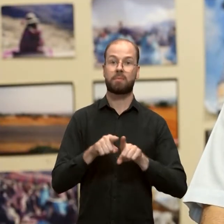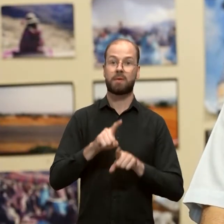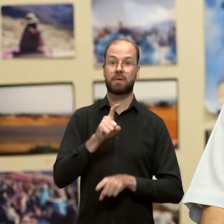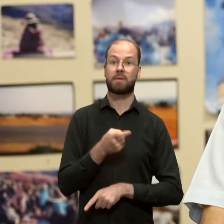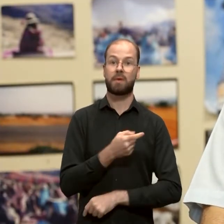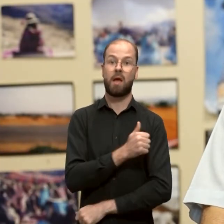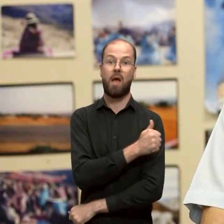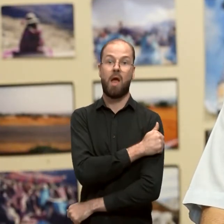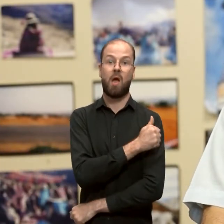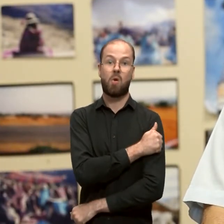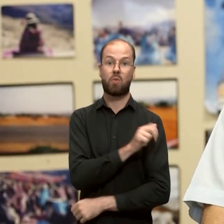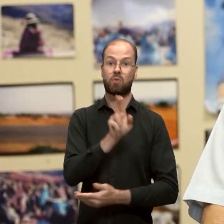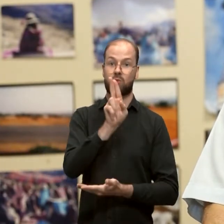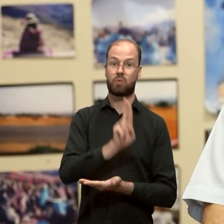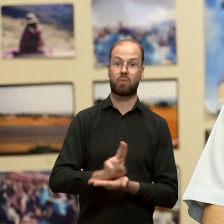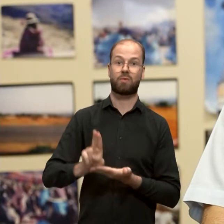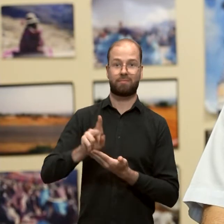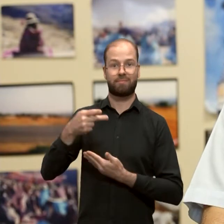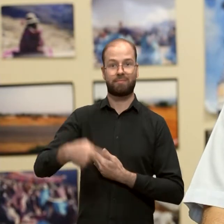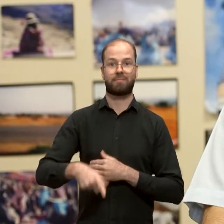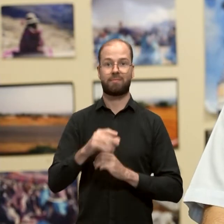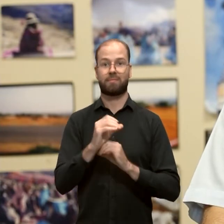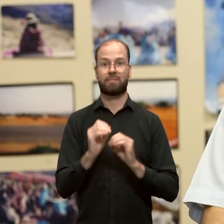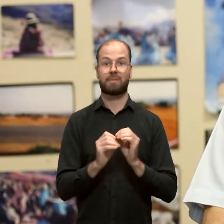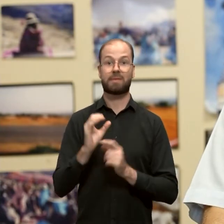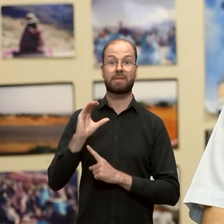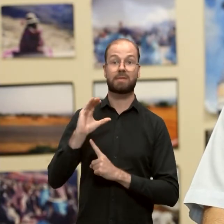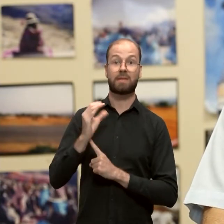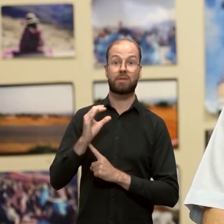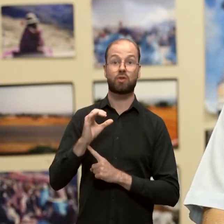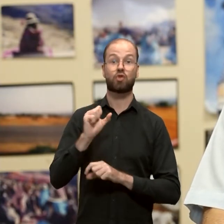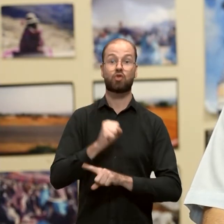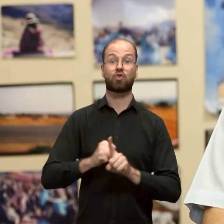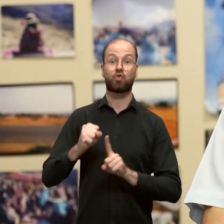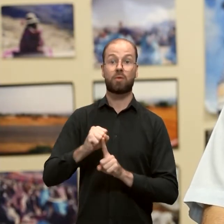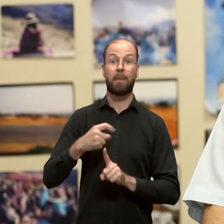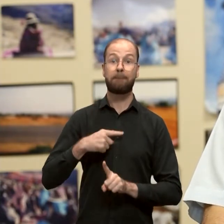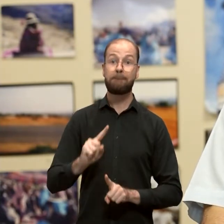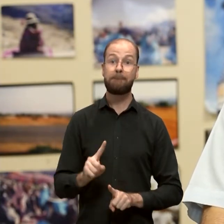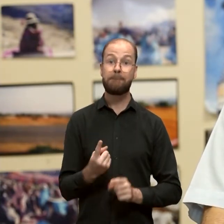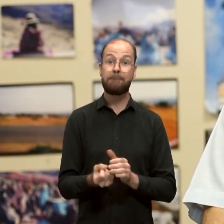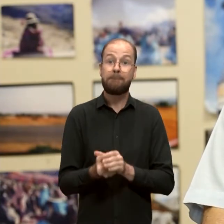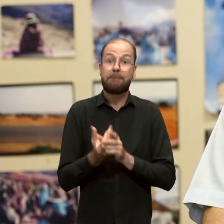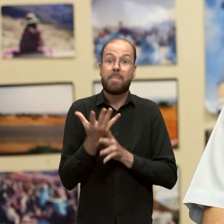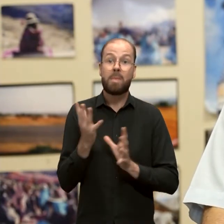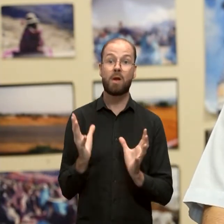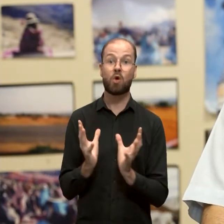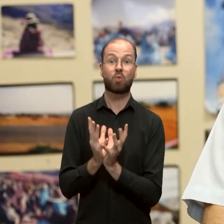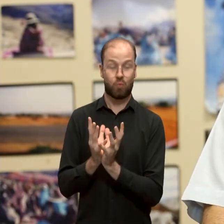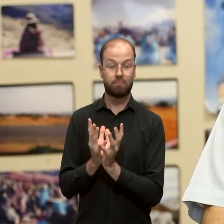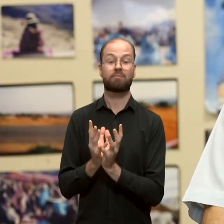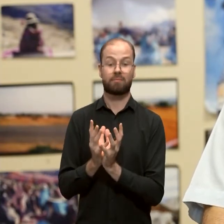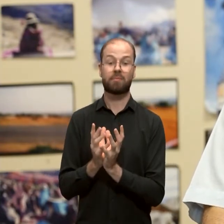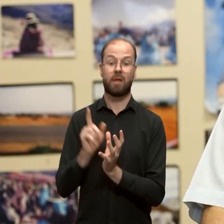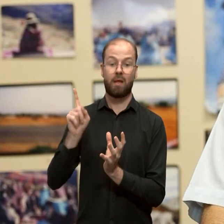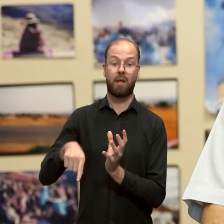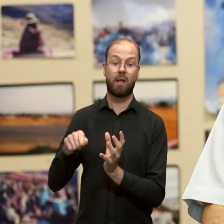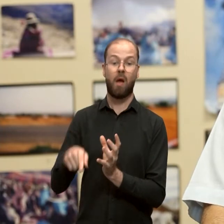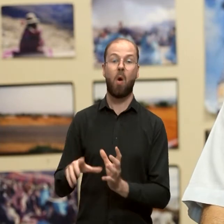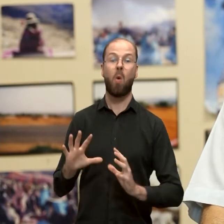da universidade, né, o curso de Ciências Sociais, da primeira turma de Ciências Sociais. Era um grupo que